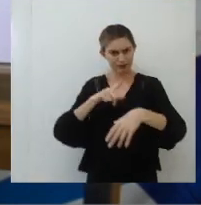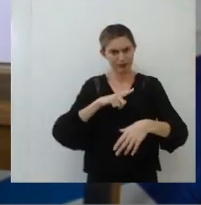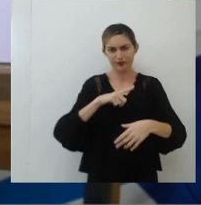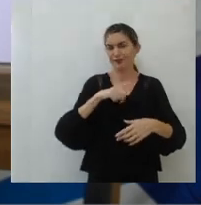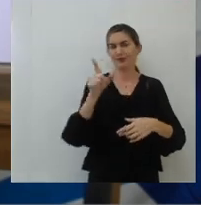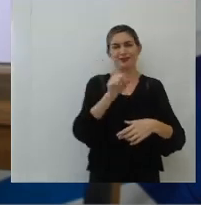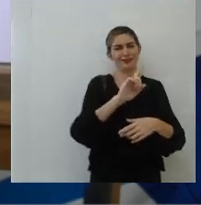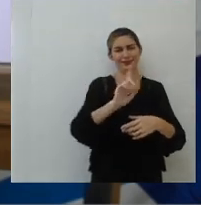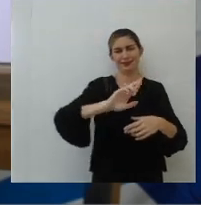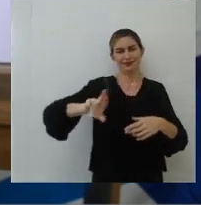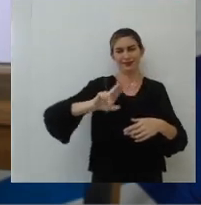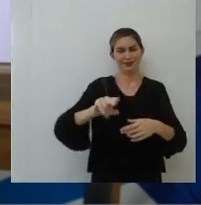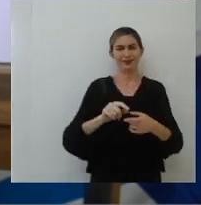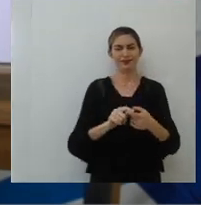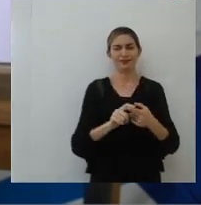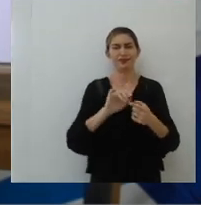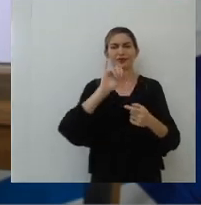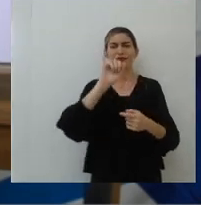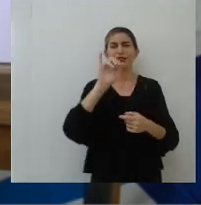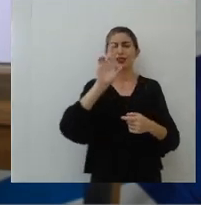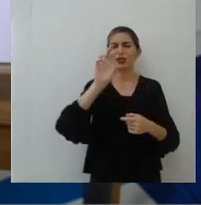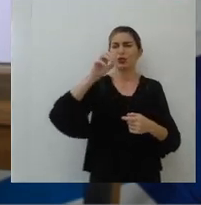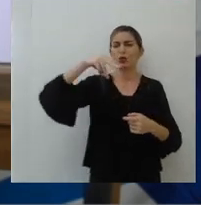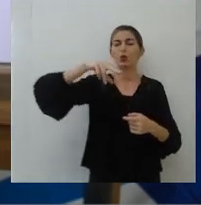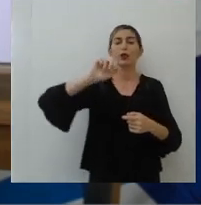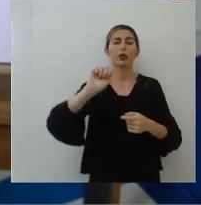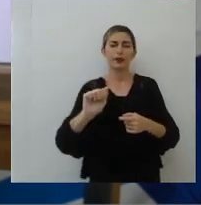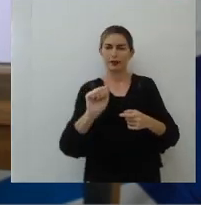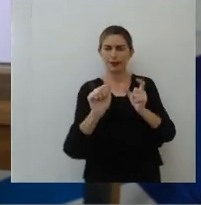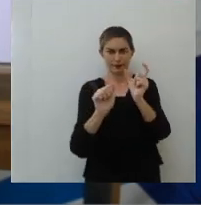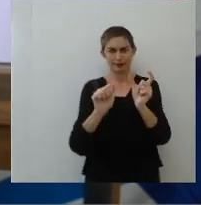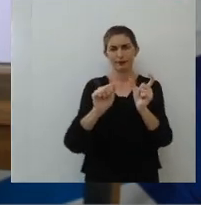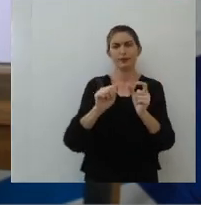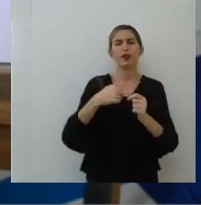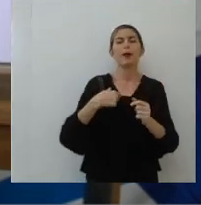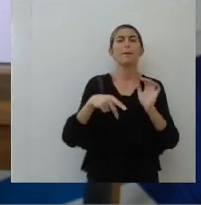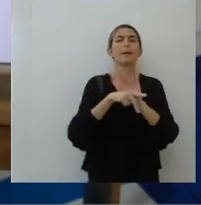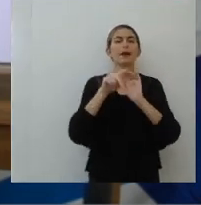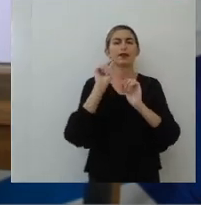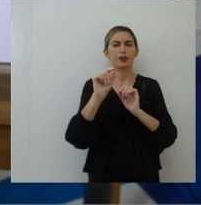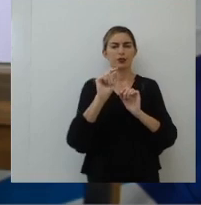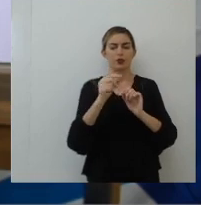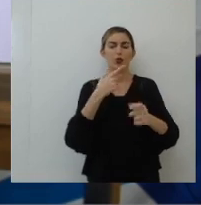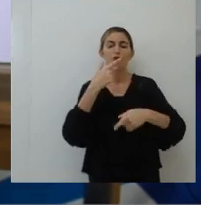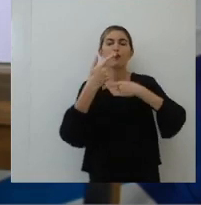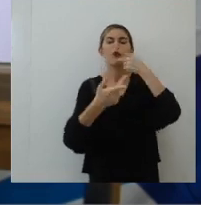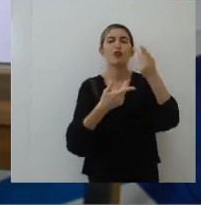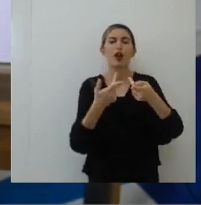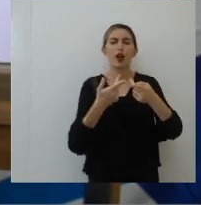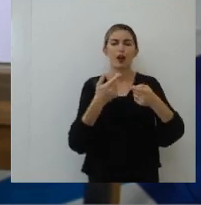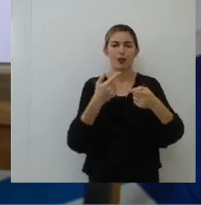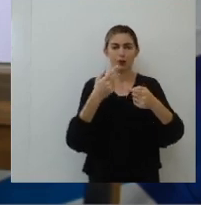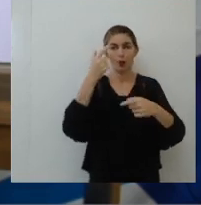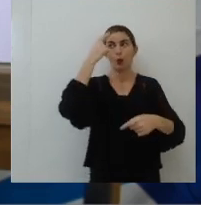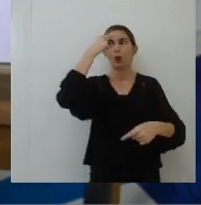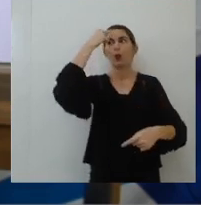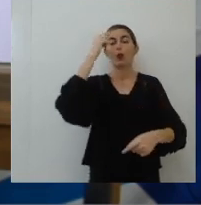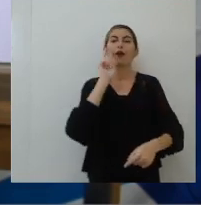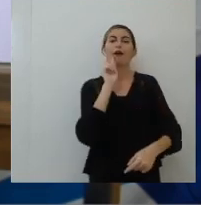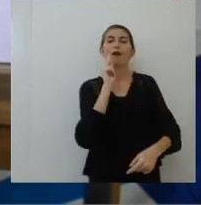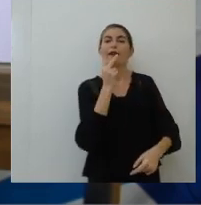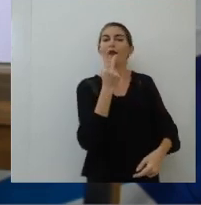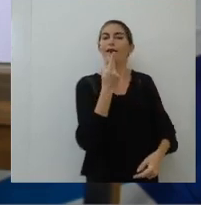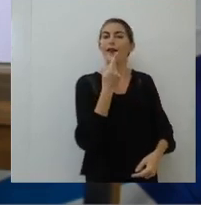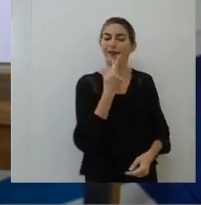linguagem. Ironia. Essa aí muita gente usa, né? A ironia consiste em quê? Eu digo uma coisa, mas na verdade eu estou querendo dizer o contrário